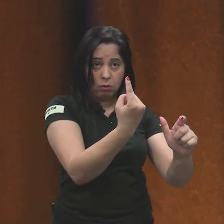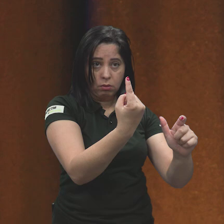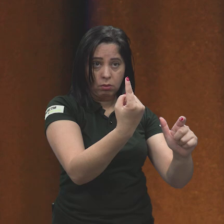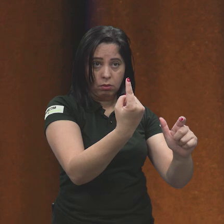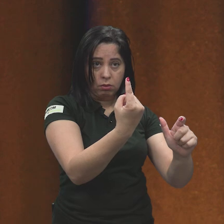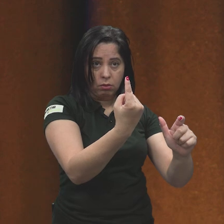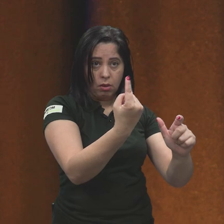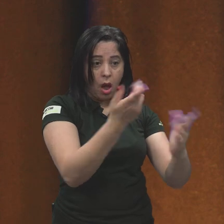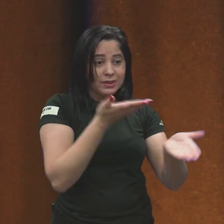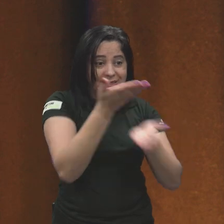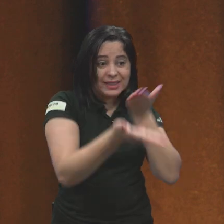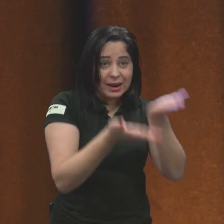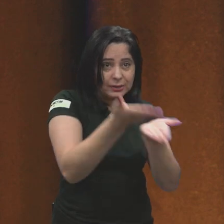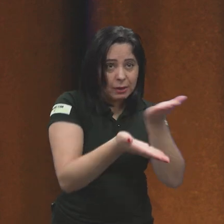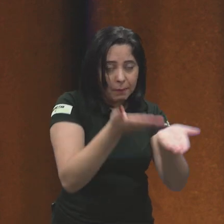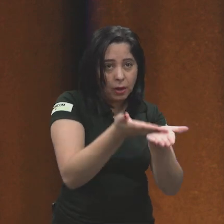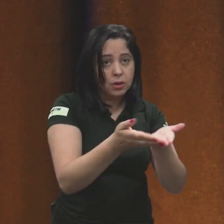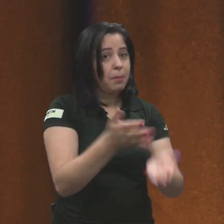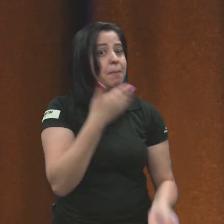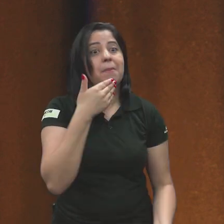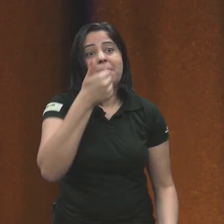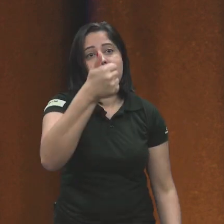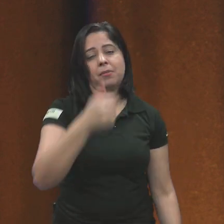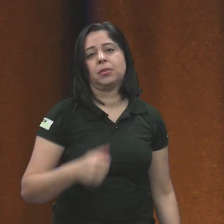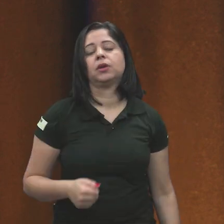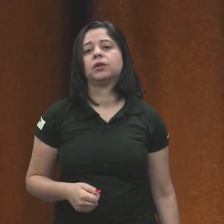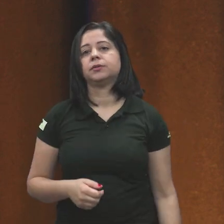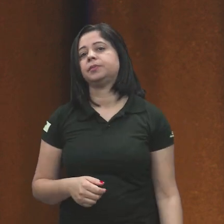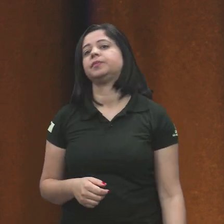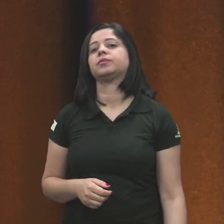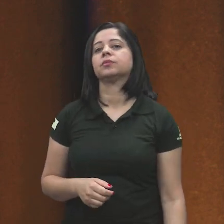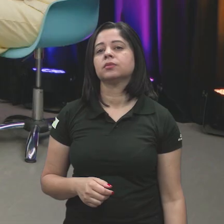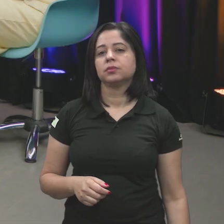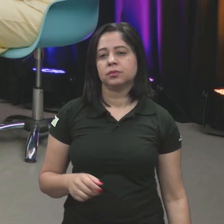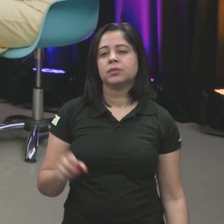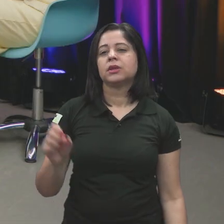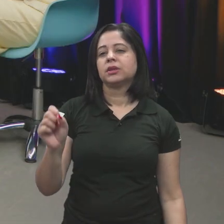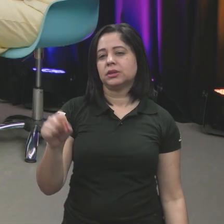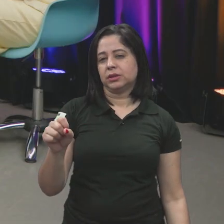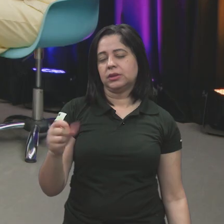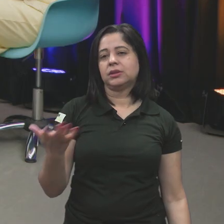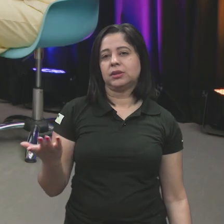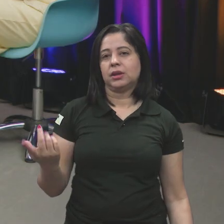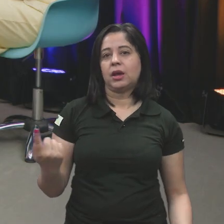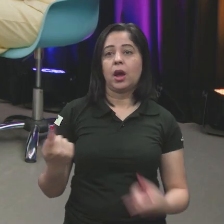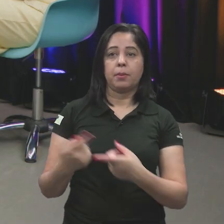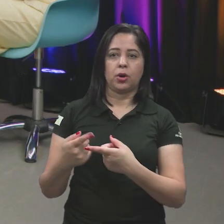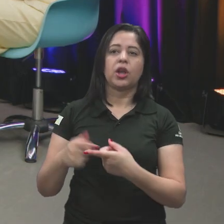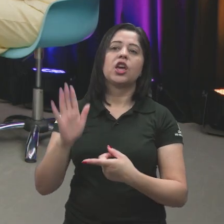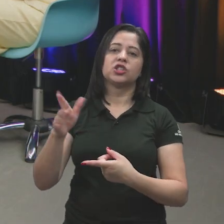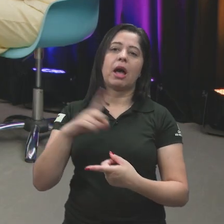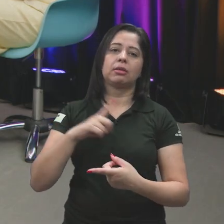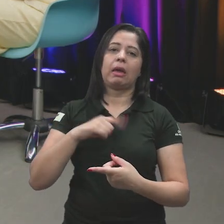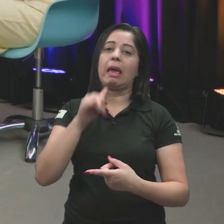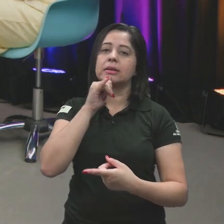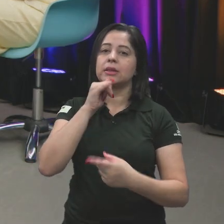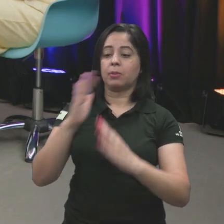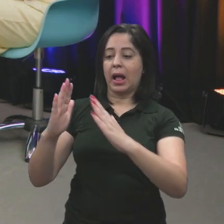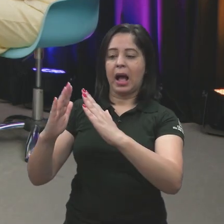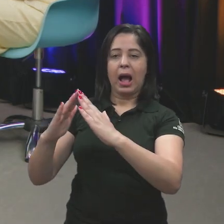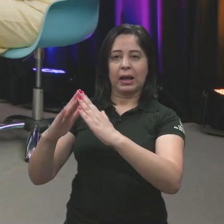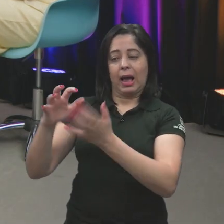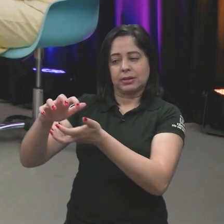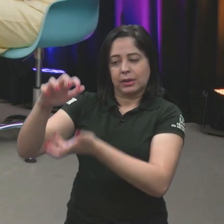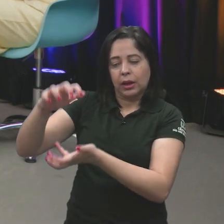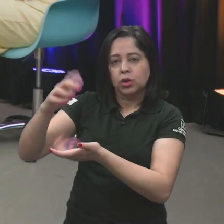agenda, de transporte, de atendimento. E eu acho que, assim, até seguir o molde de tudo que já foi feito, né? Que nem a Casa do Idoso,